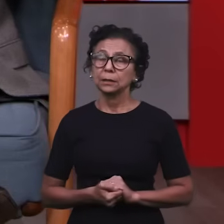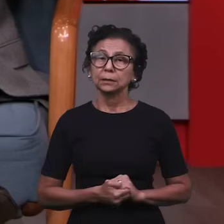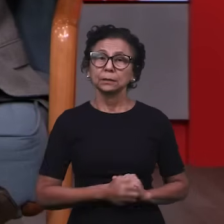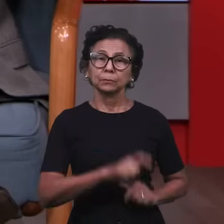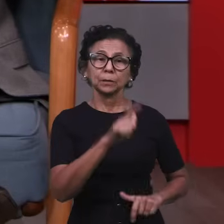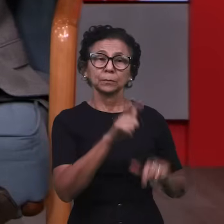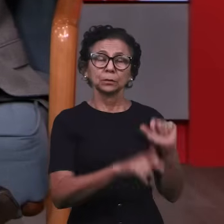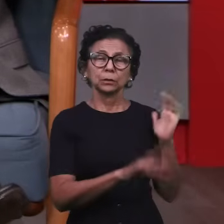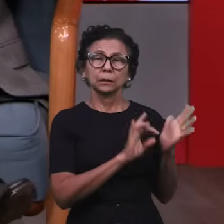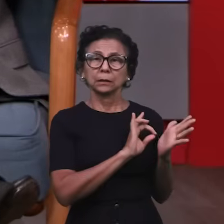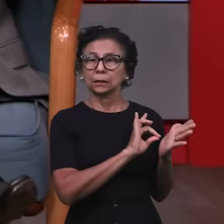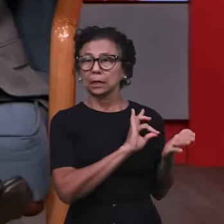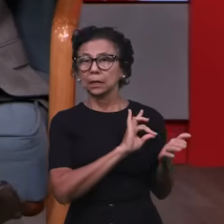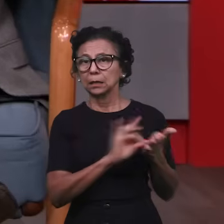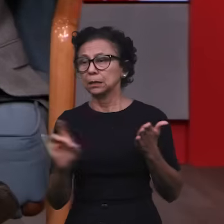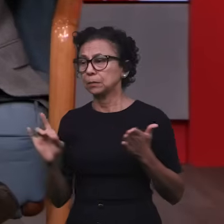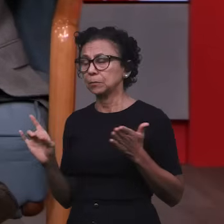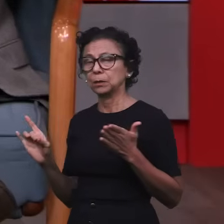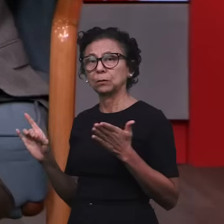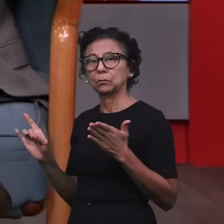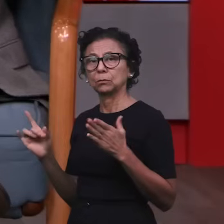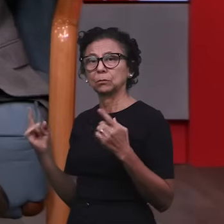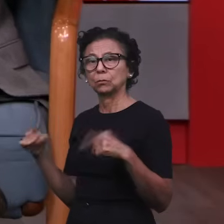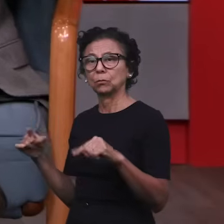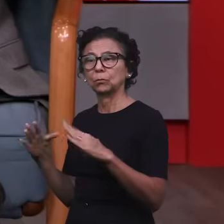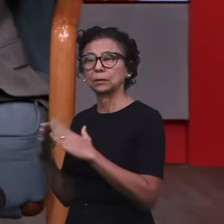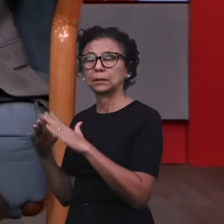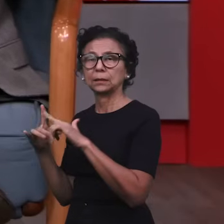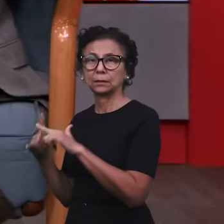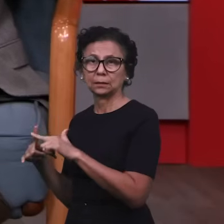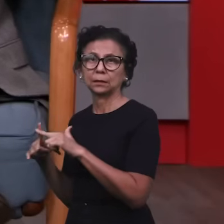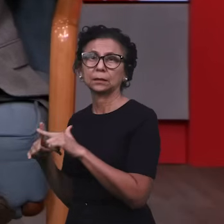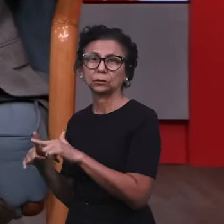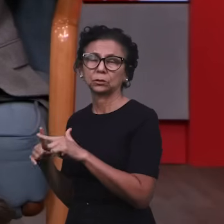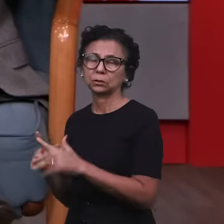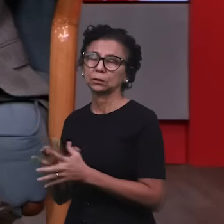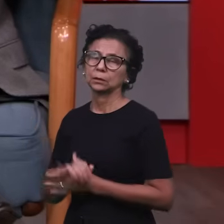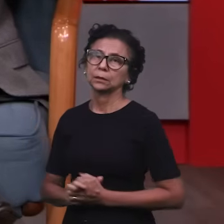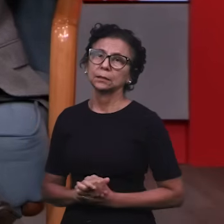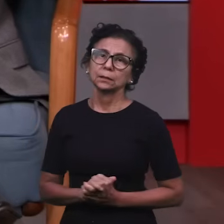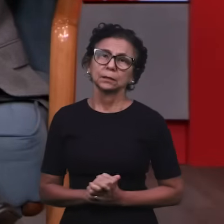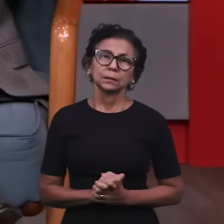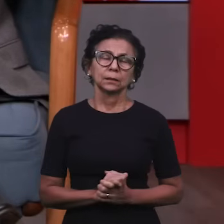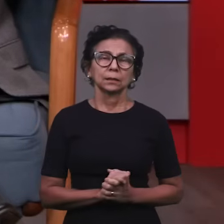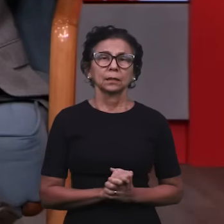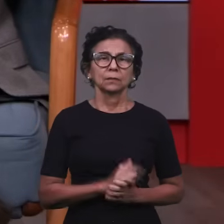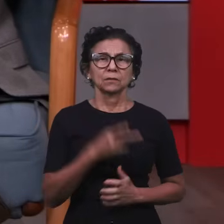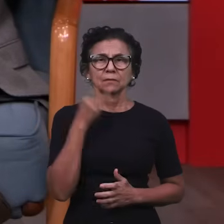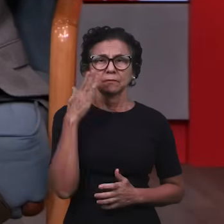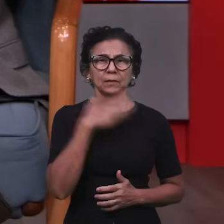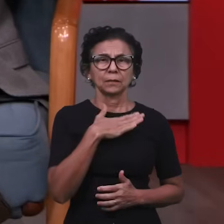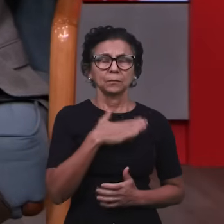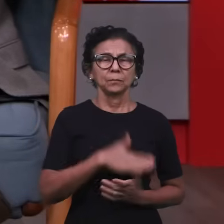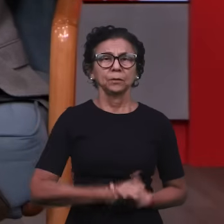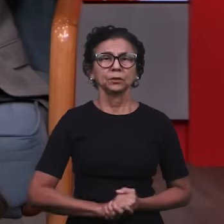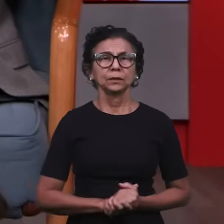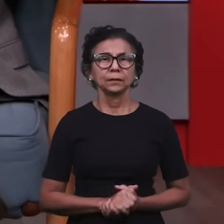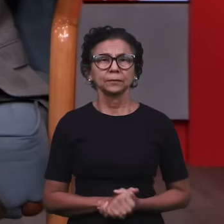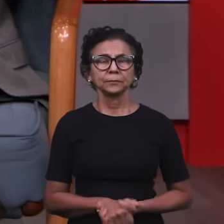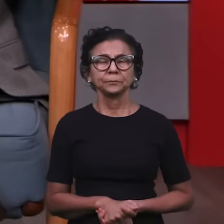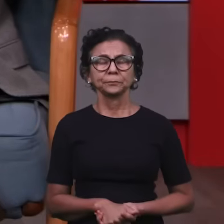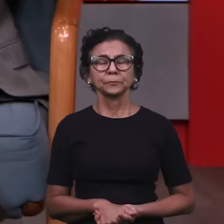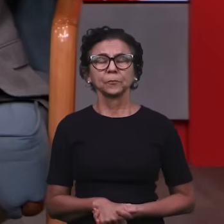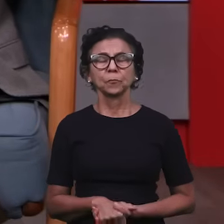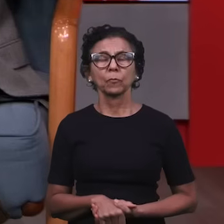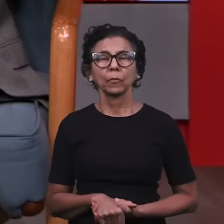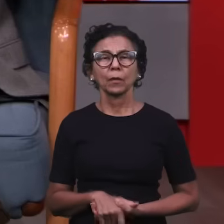com a boca, você entrega, ali, você beija, é o beijo que entrega,